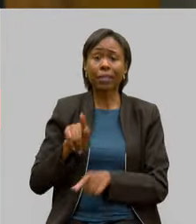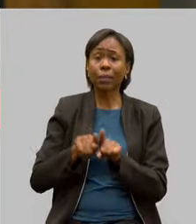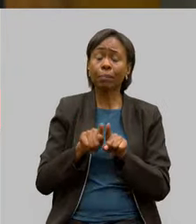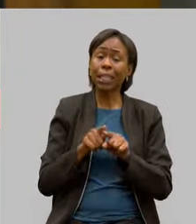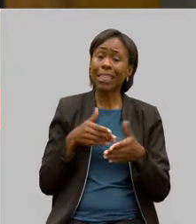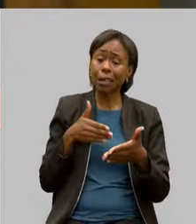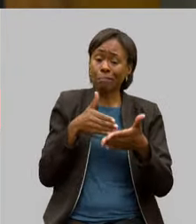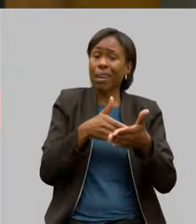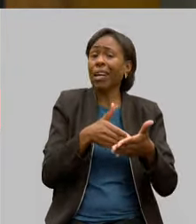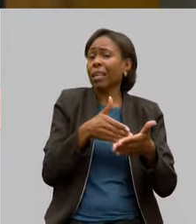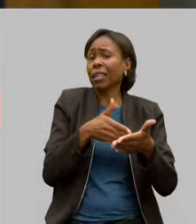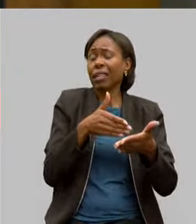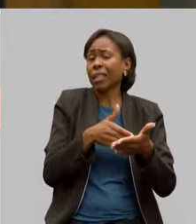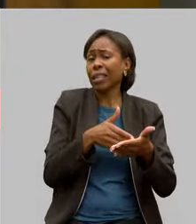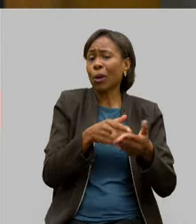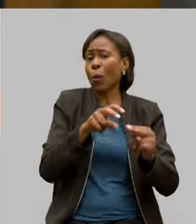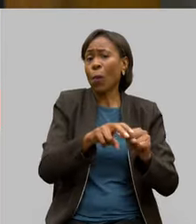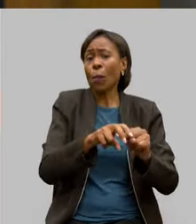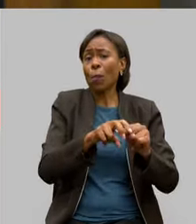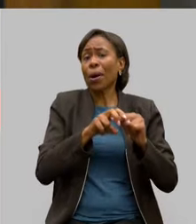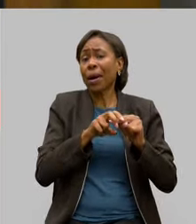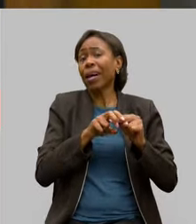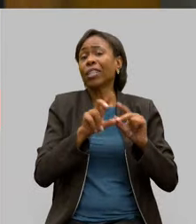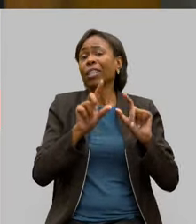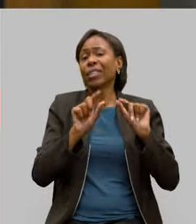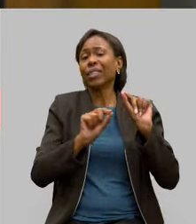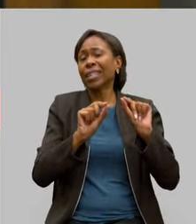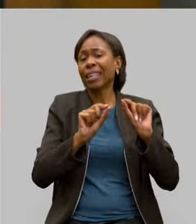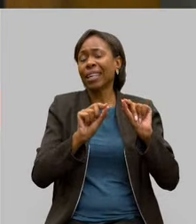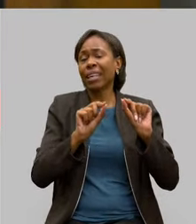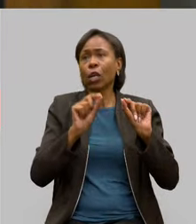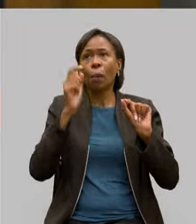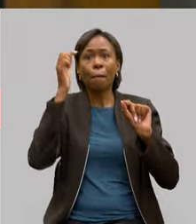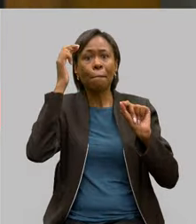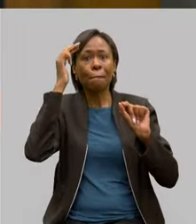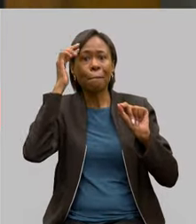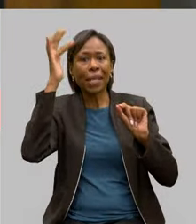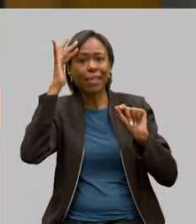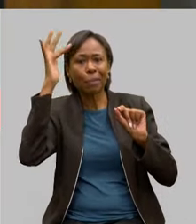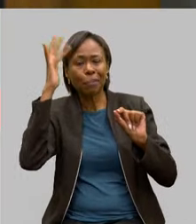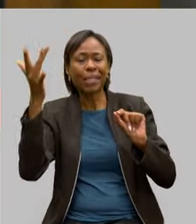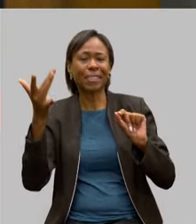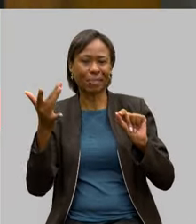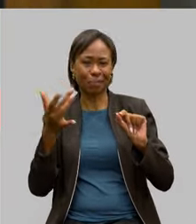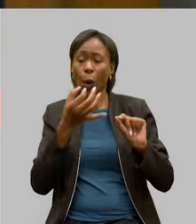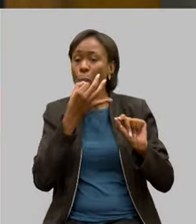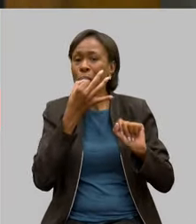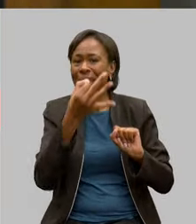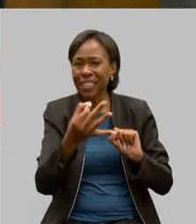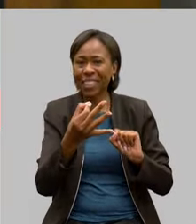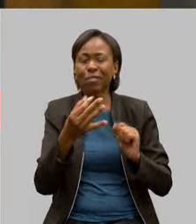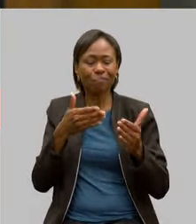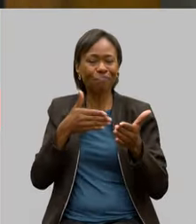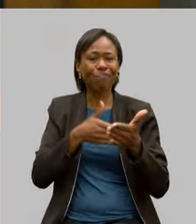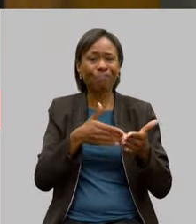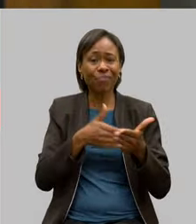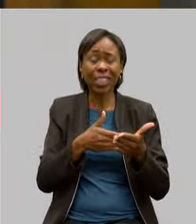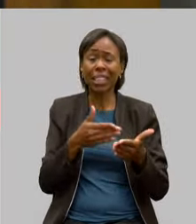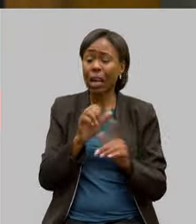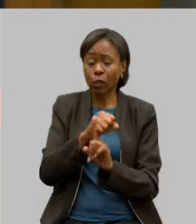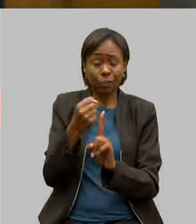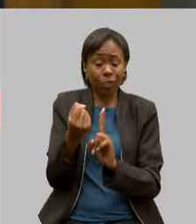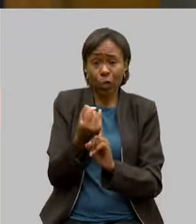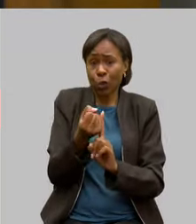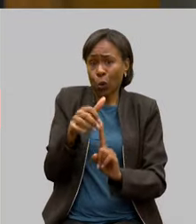nós pelo o pensar e o achar de uma sociedade que Não Se informa que não